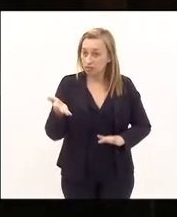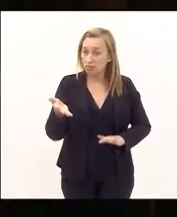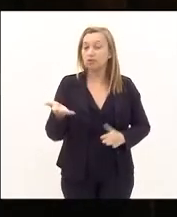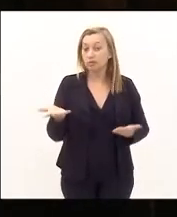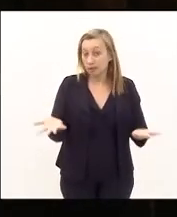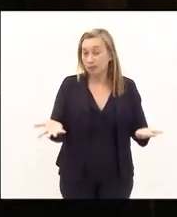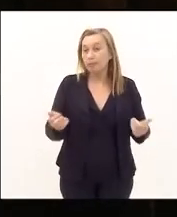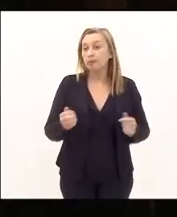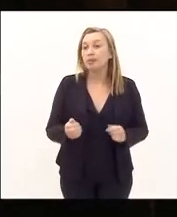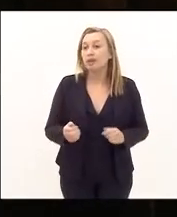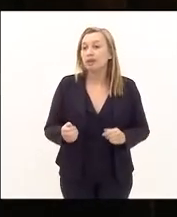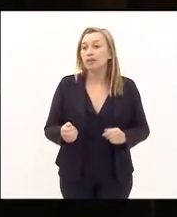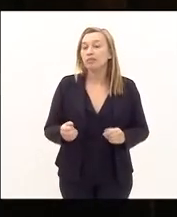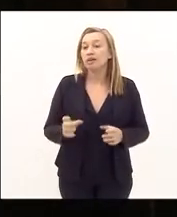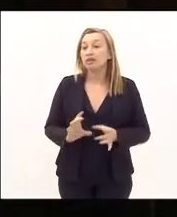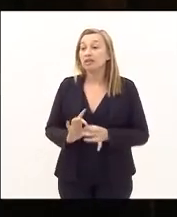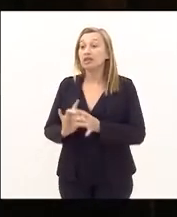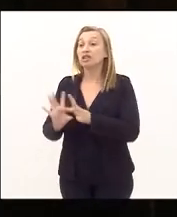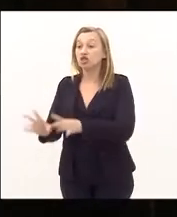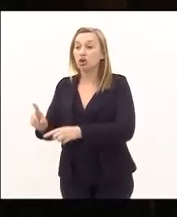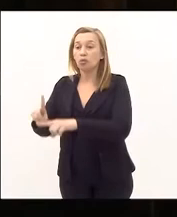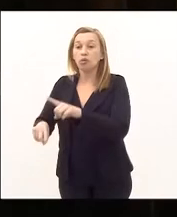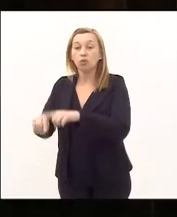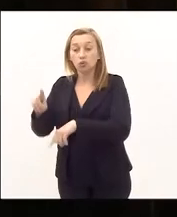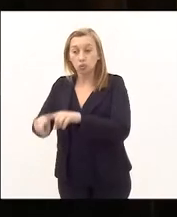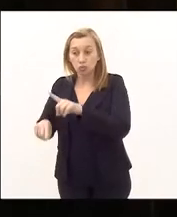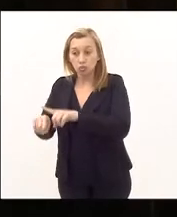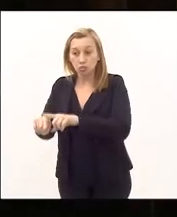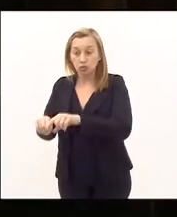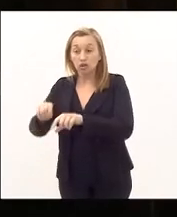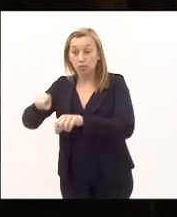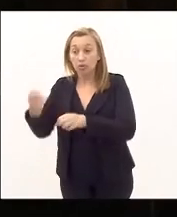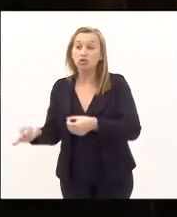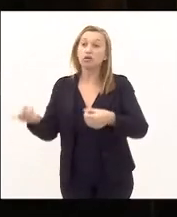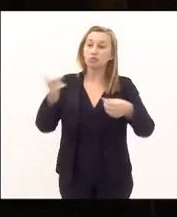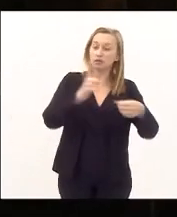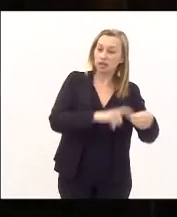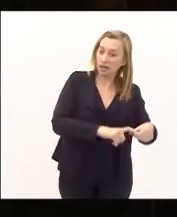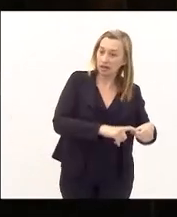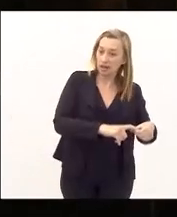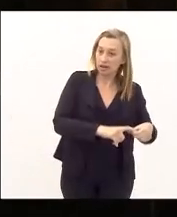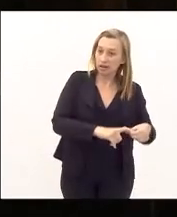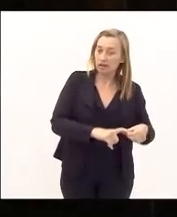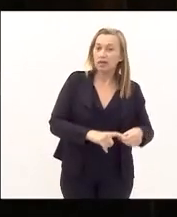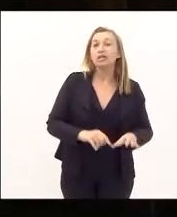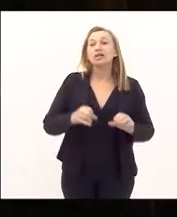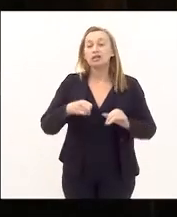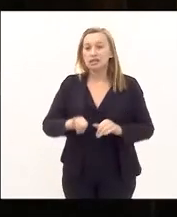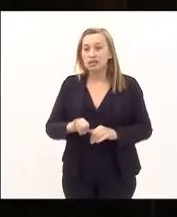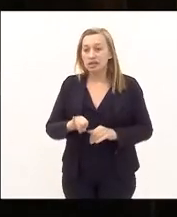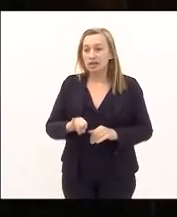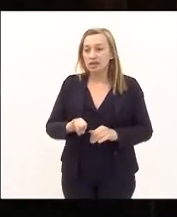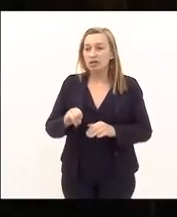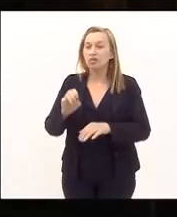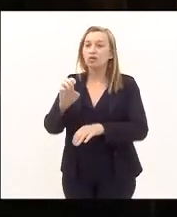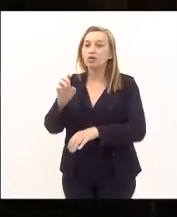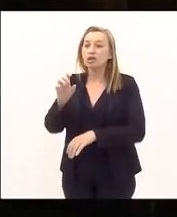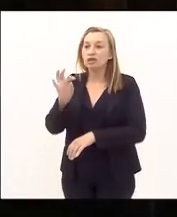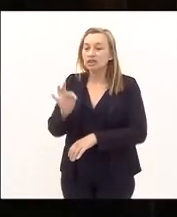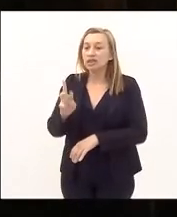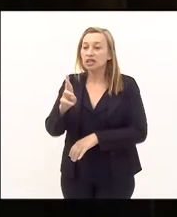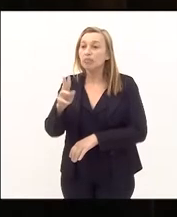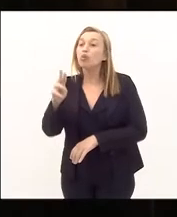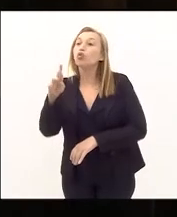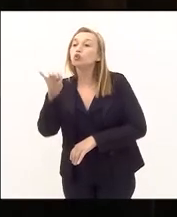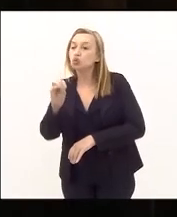favorecer que possa diminuir o tributo, o que vai acontecer? Os caminhoneiros vão ter mais condições de entregar